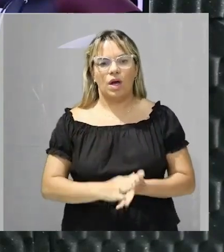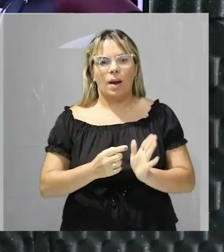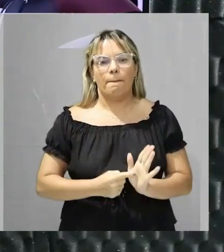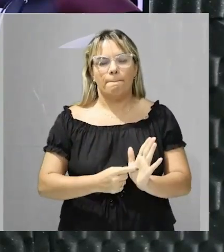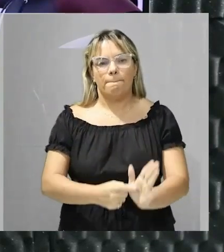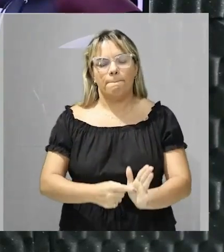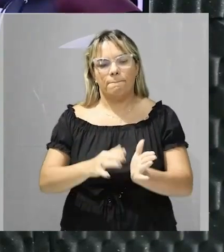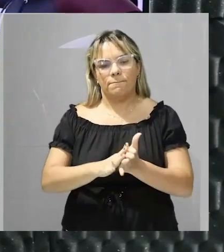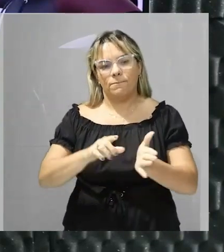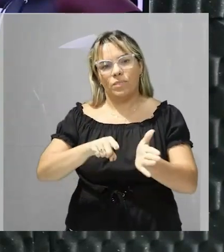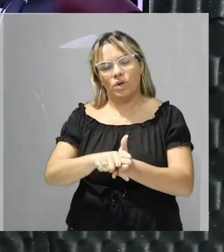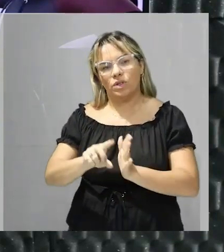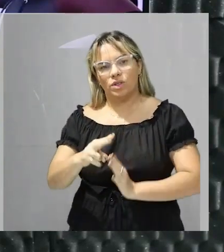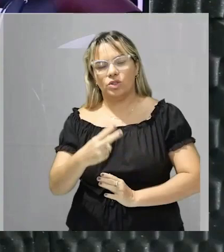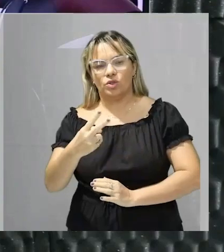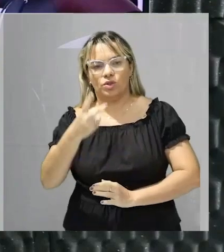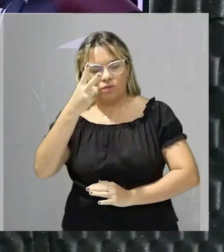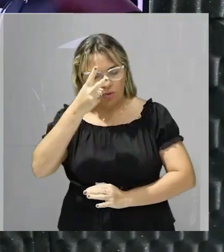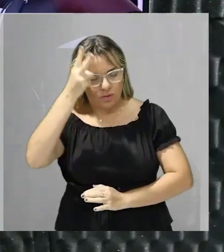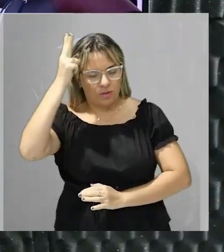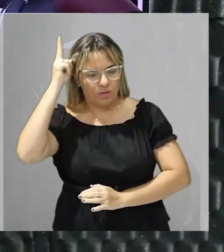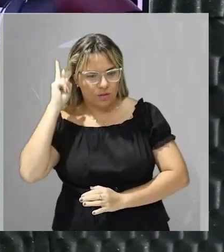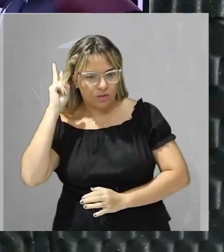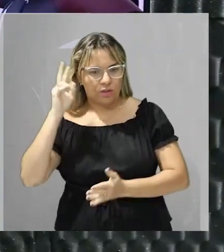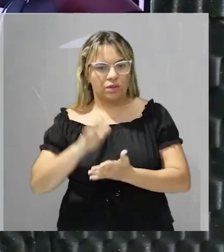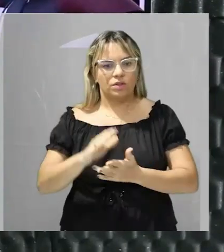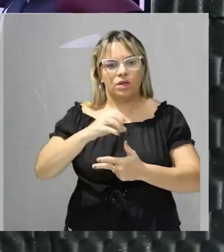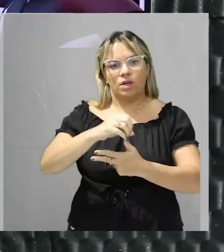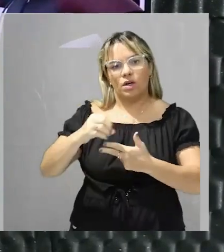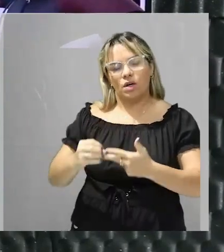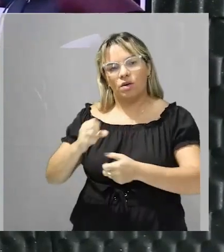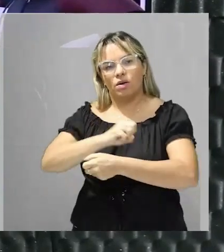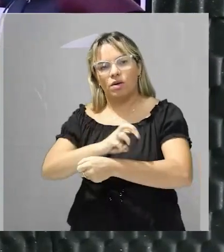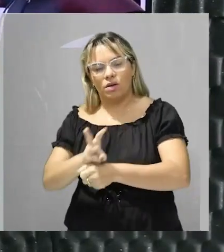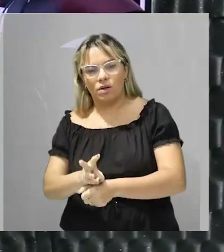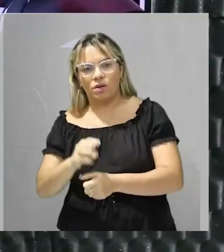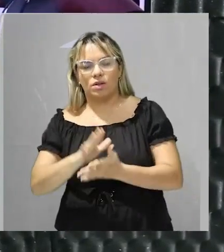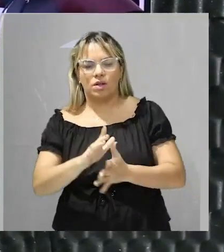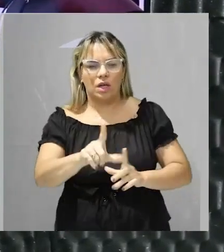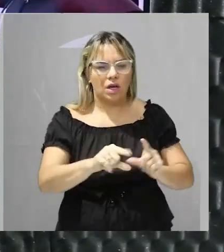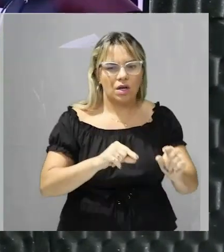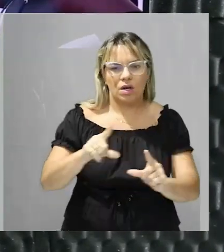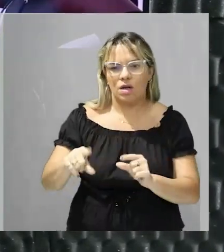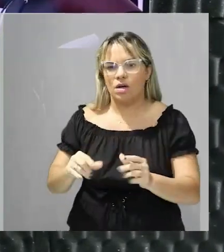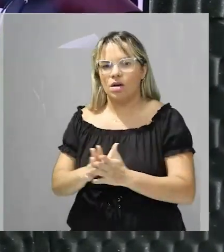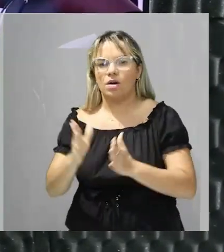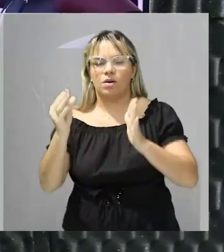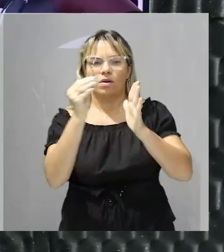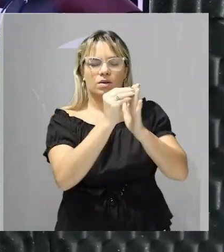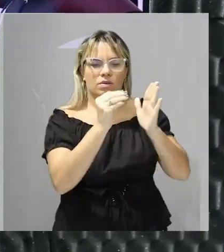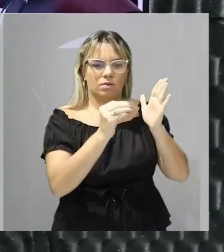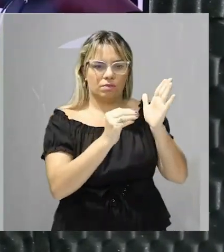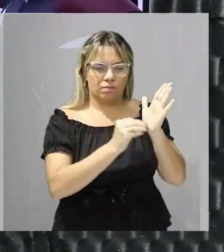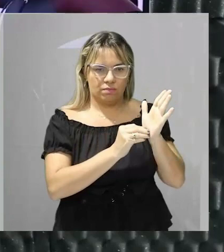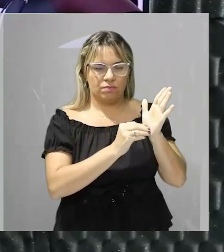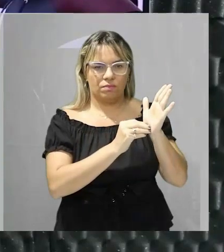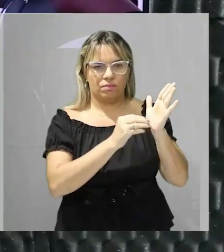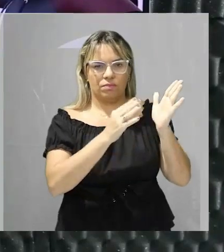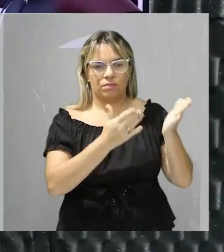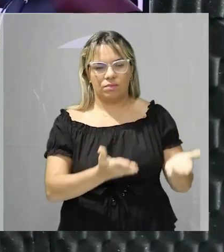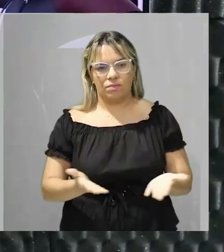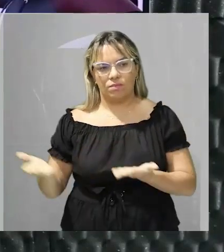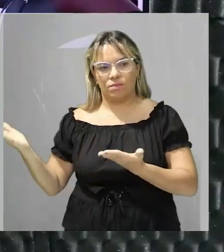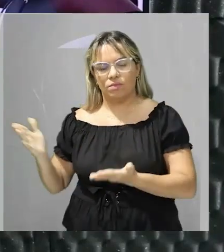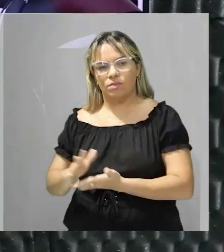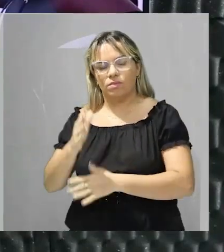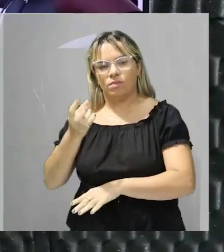dois exames tanto da UEMA quanto do Enem dentro de assuntos selecionados tá no caso aqui eu tô com a frente um de